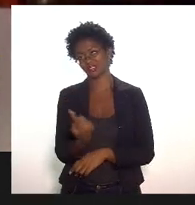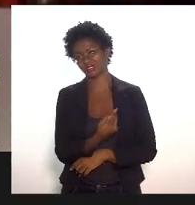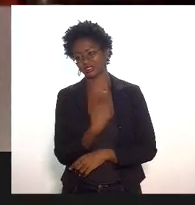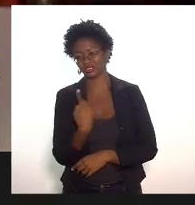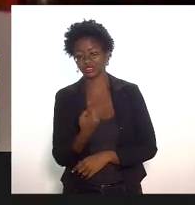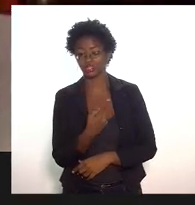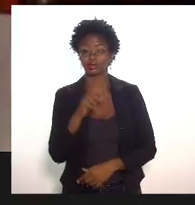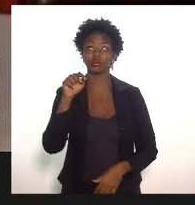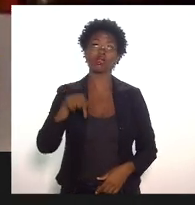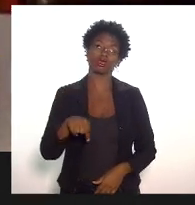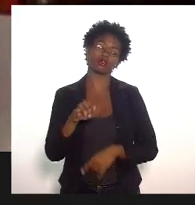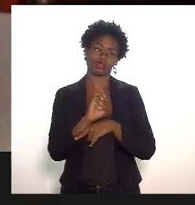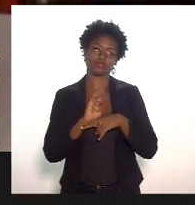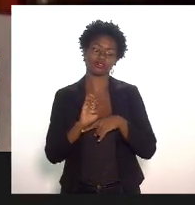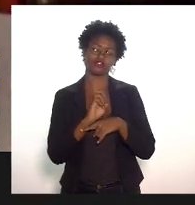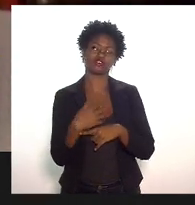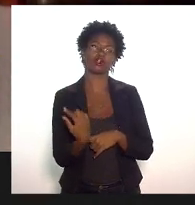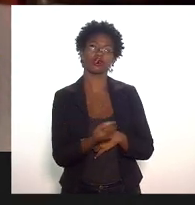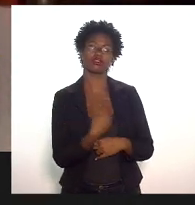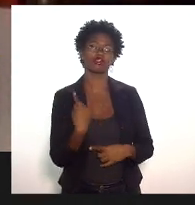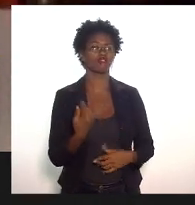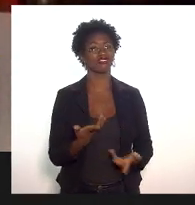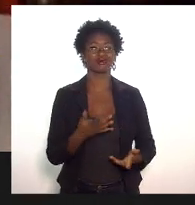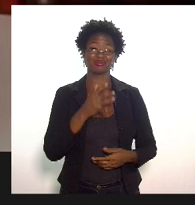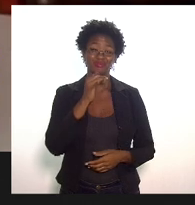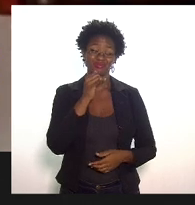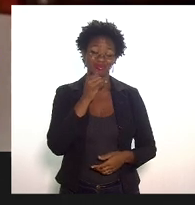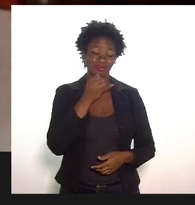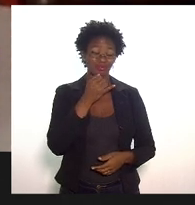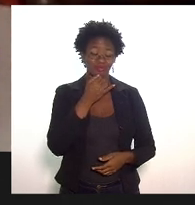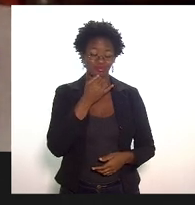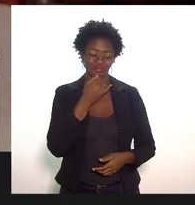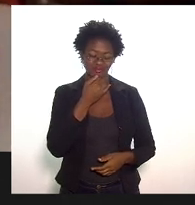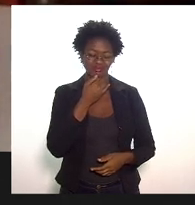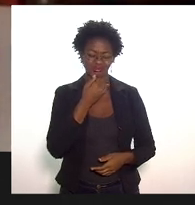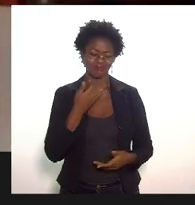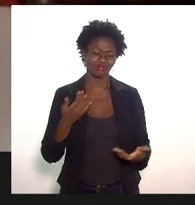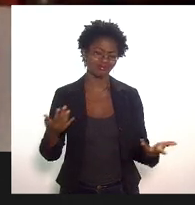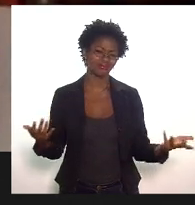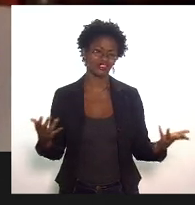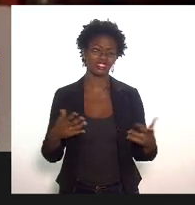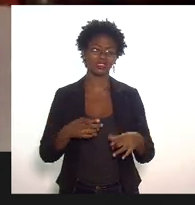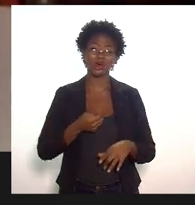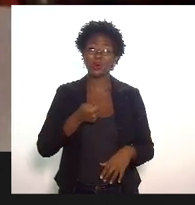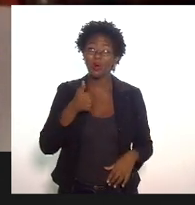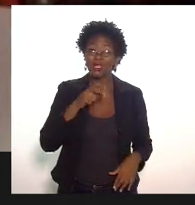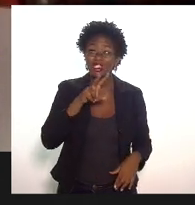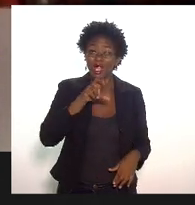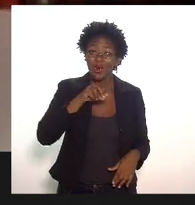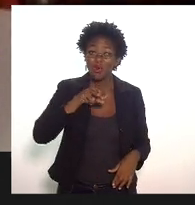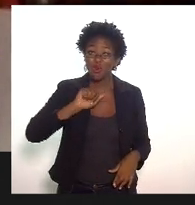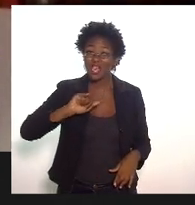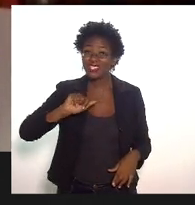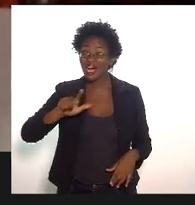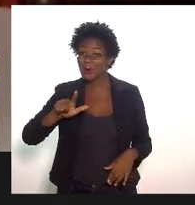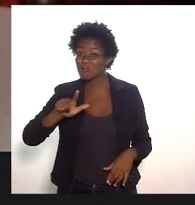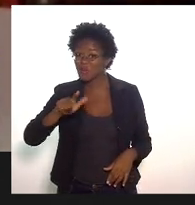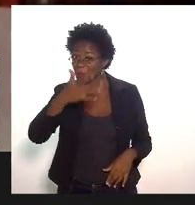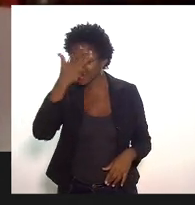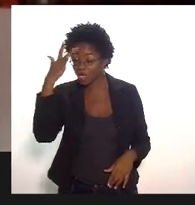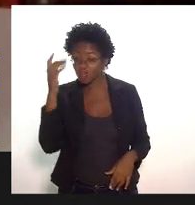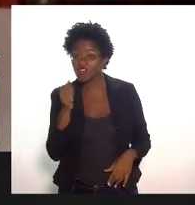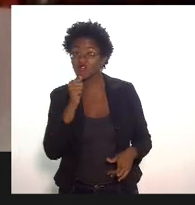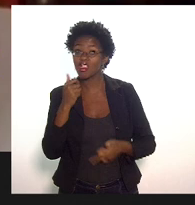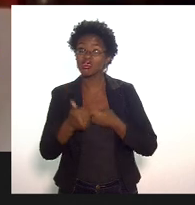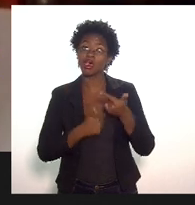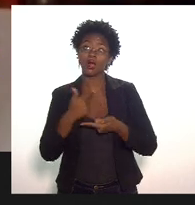aqui no nosso estado é lastimável. Temos aí quase 50 mil desempregados nesses últimos 5-6 anos provenientes da